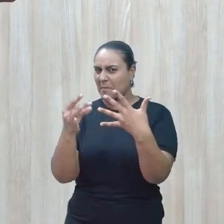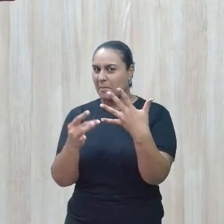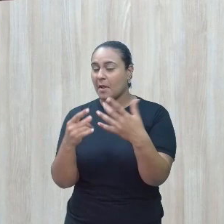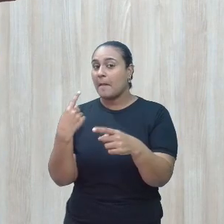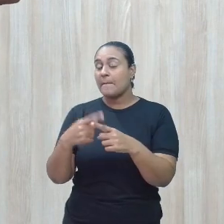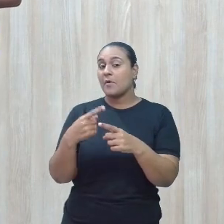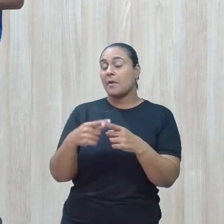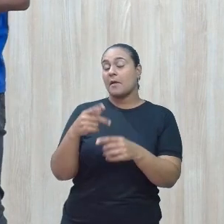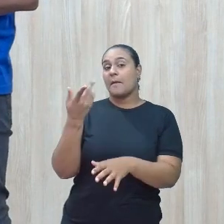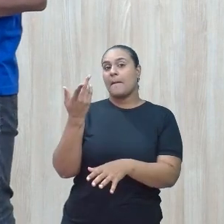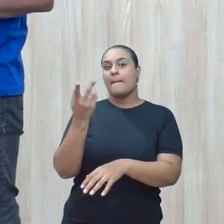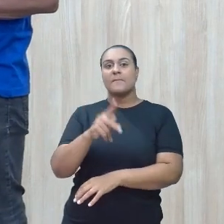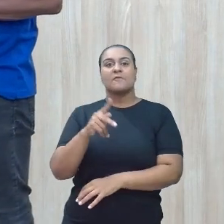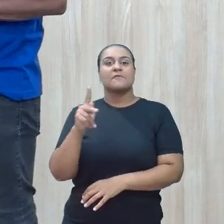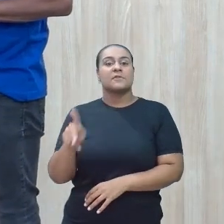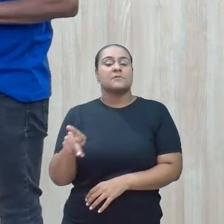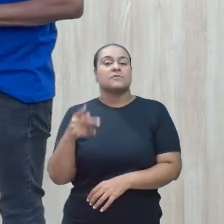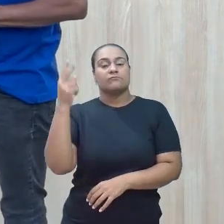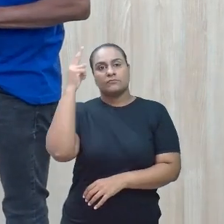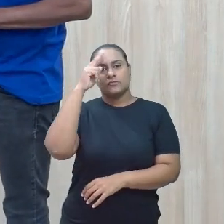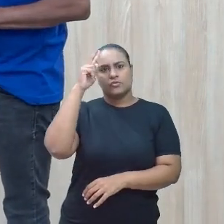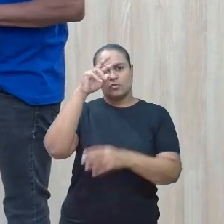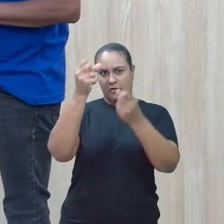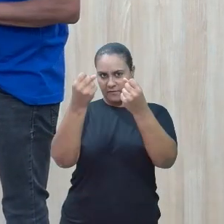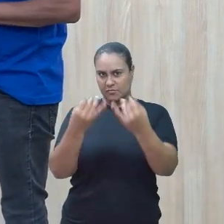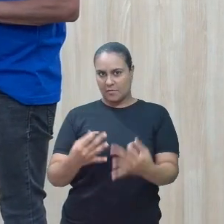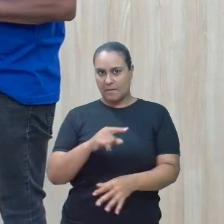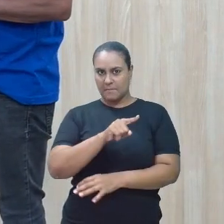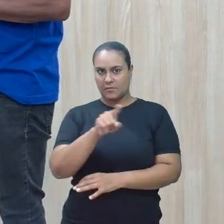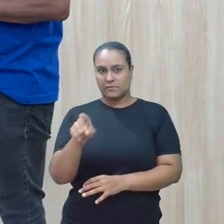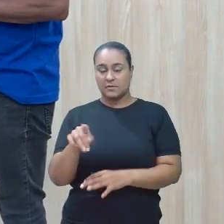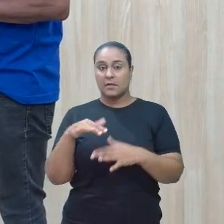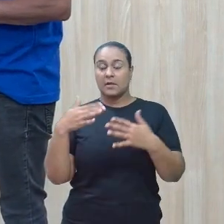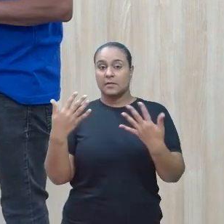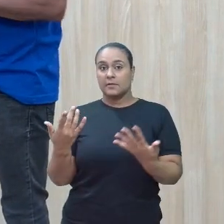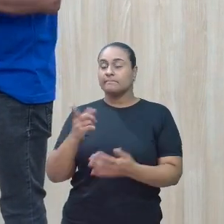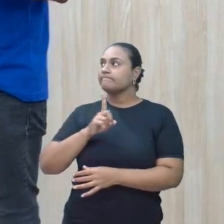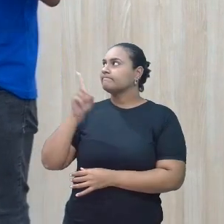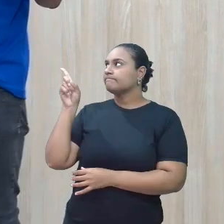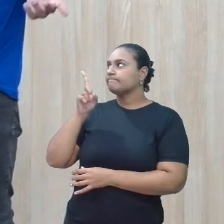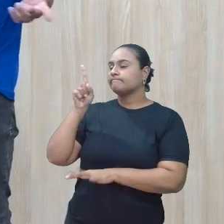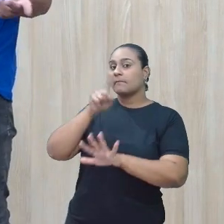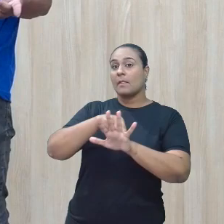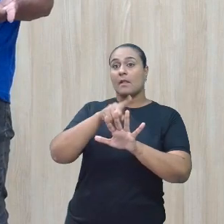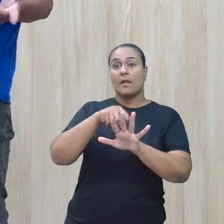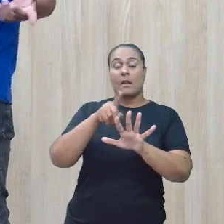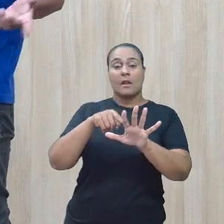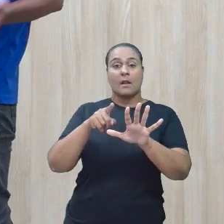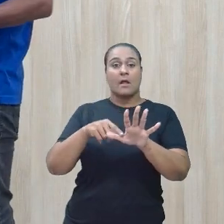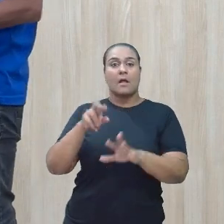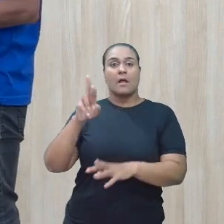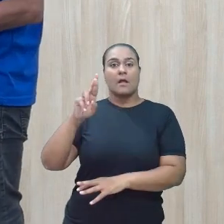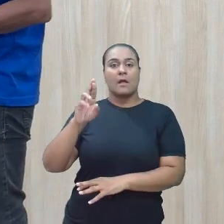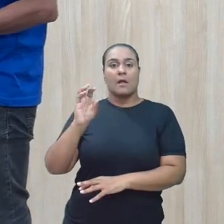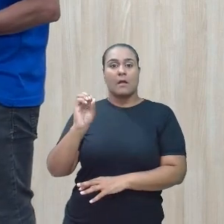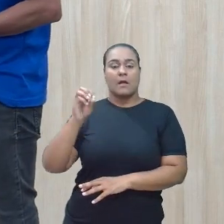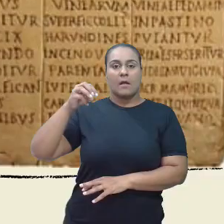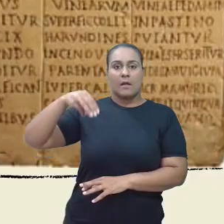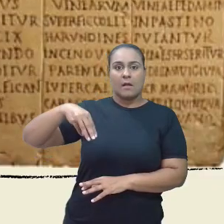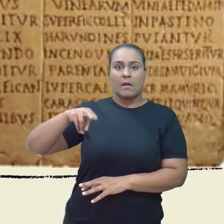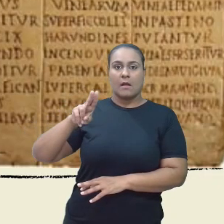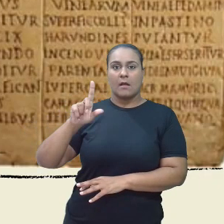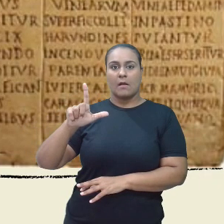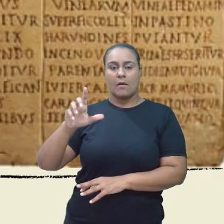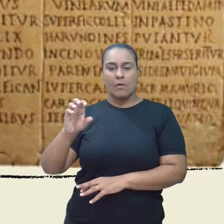vai trabalhar com vocês isso aí, tá? Porém, aí veio o calendário de Rômulo, mudou. Ele tinha 304